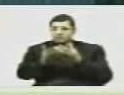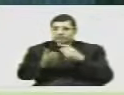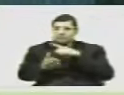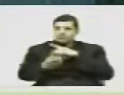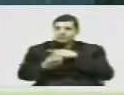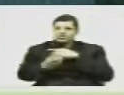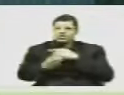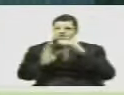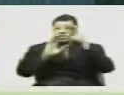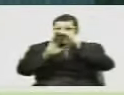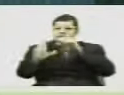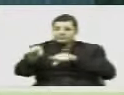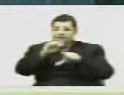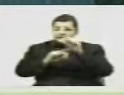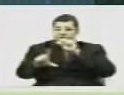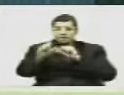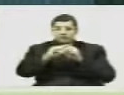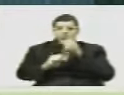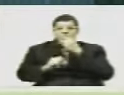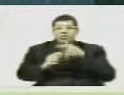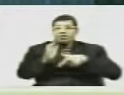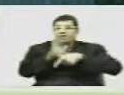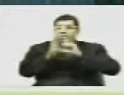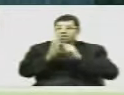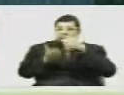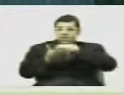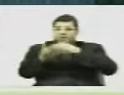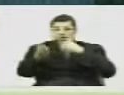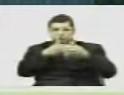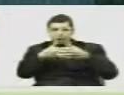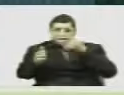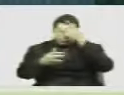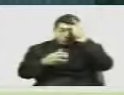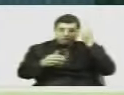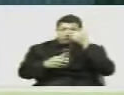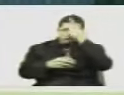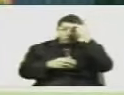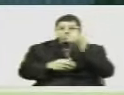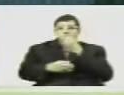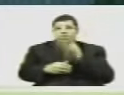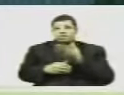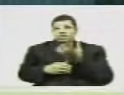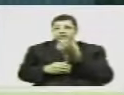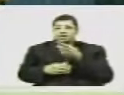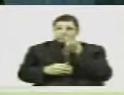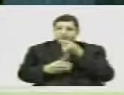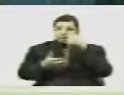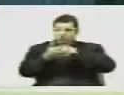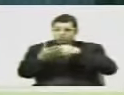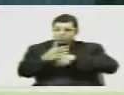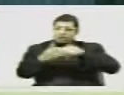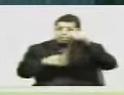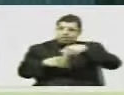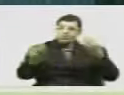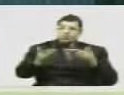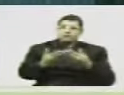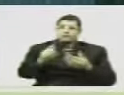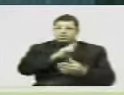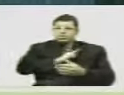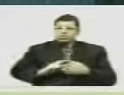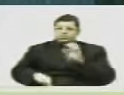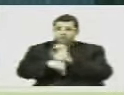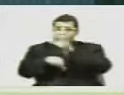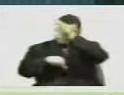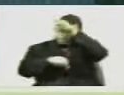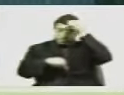ter medidas de austeridade antes de exigir qualquer sacrifício do povo. Portanto, o que eu quero cobrar aqui é que o governo do